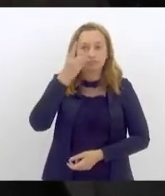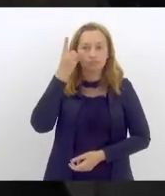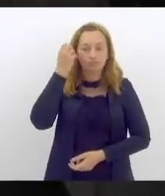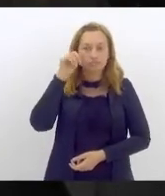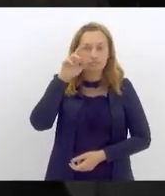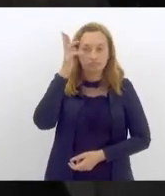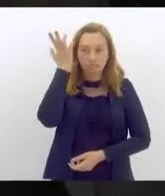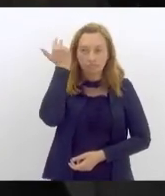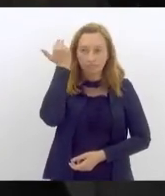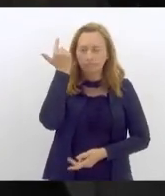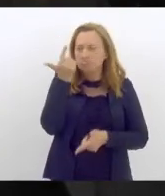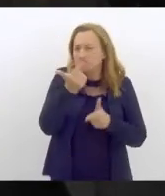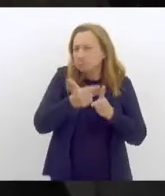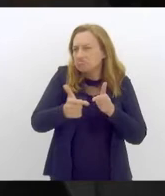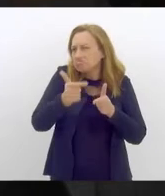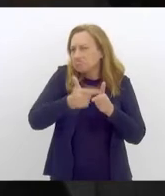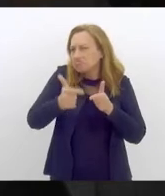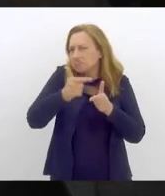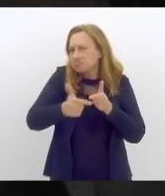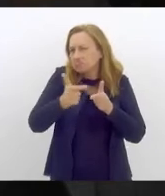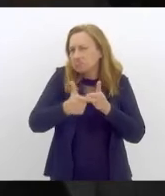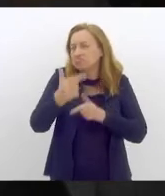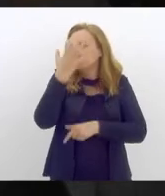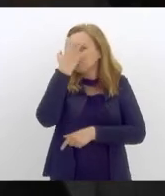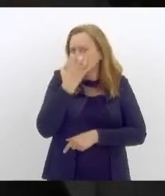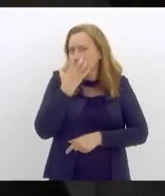são problemas gravíssimos